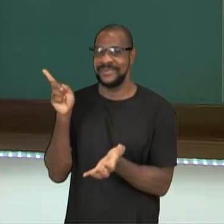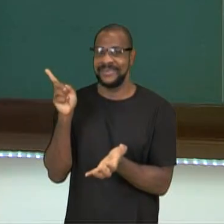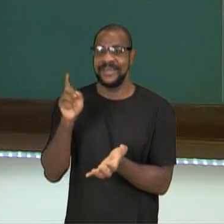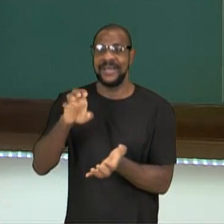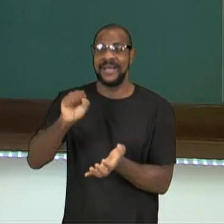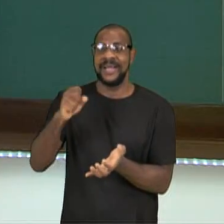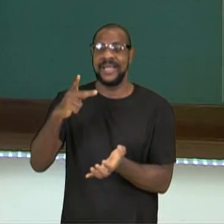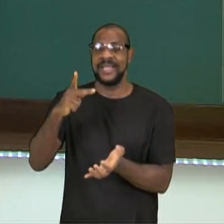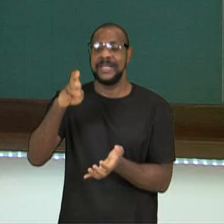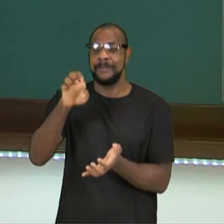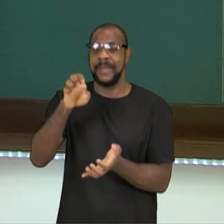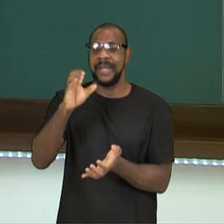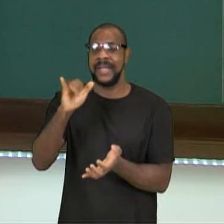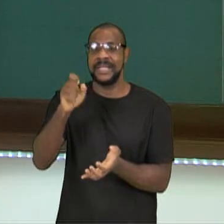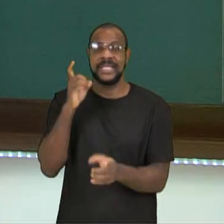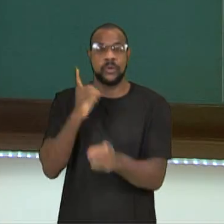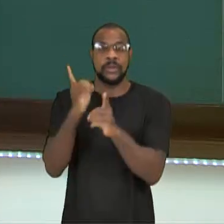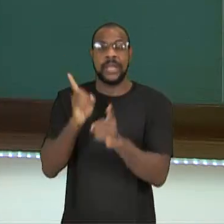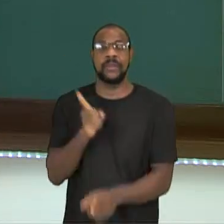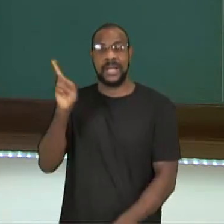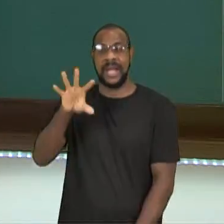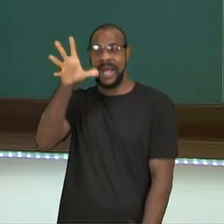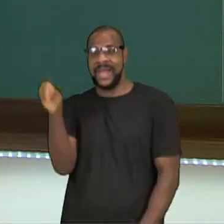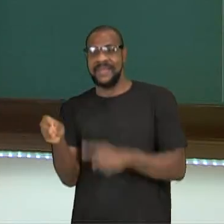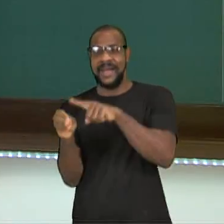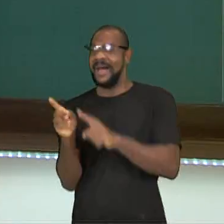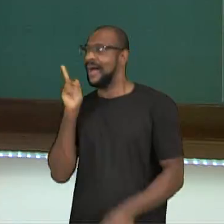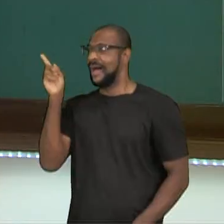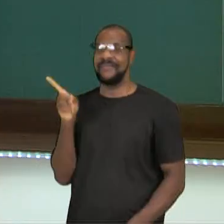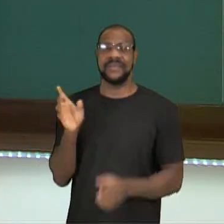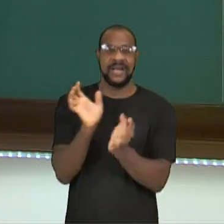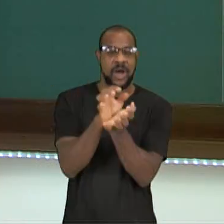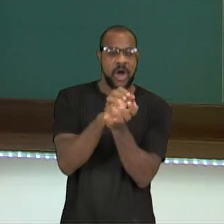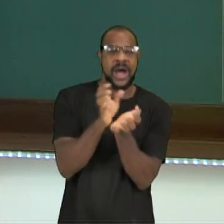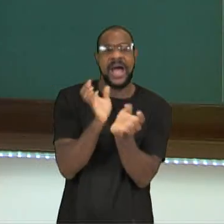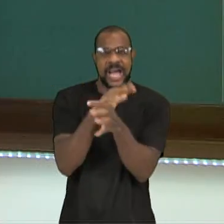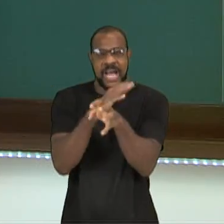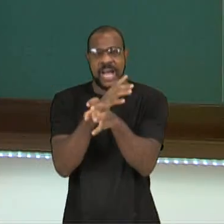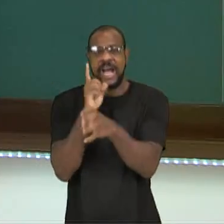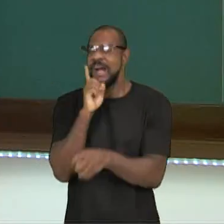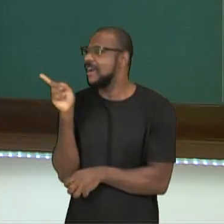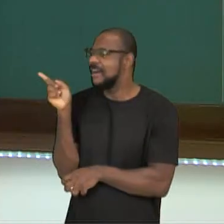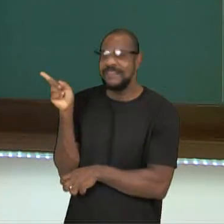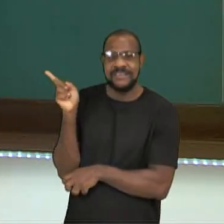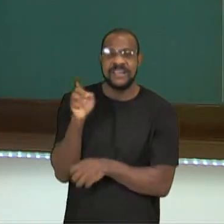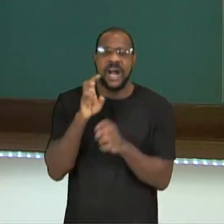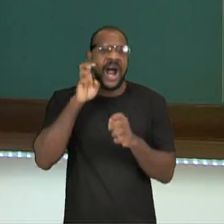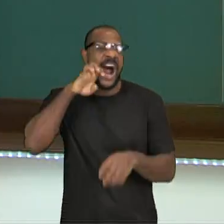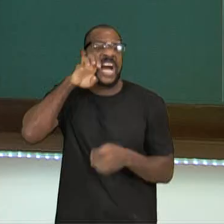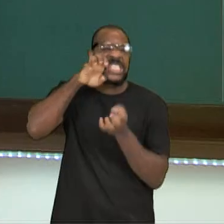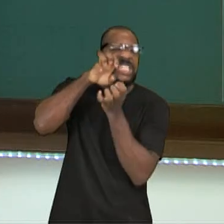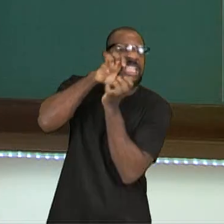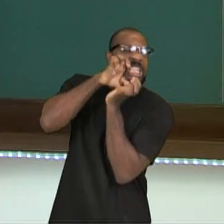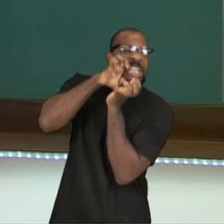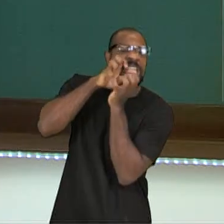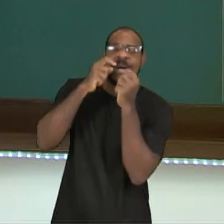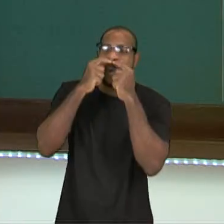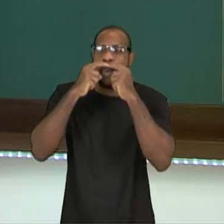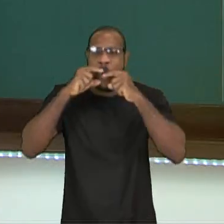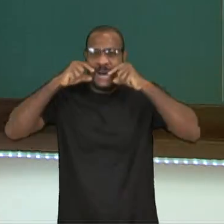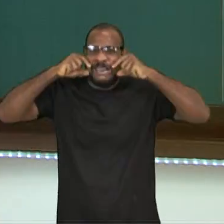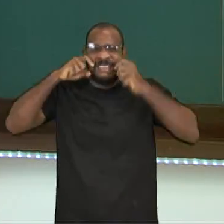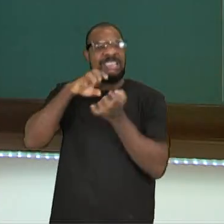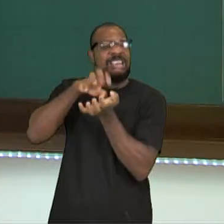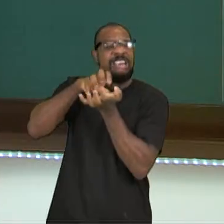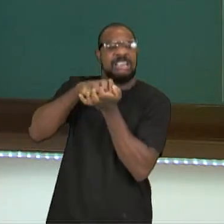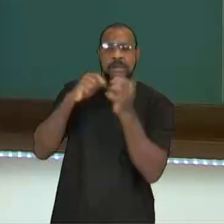ele chegou também a conviver com o Homo erectus. É como se o Homo habilis pudesse ter evoluído, algum grupo evoluiu